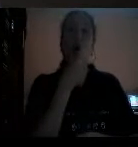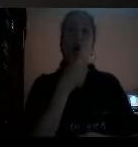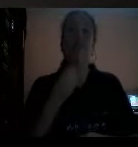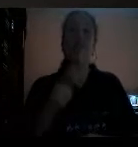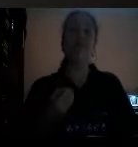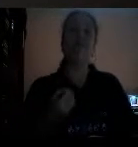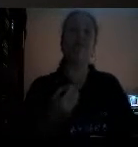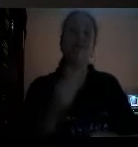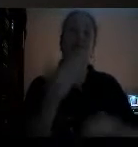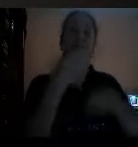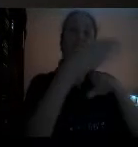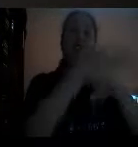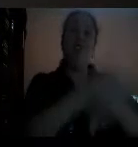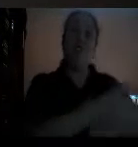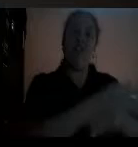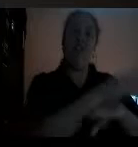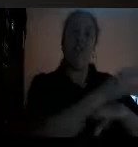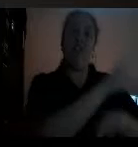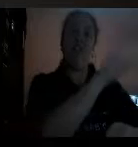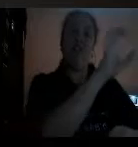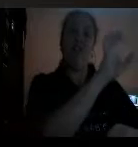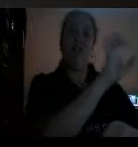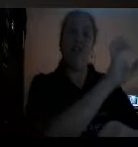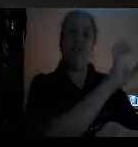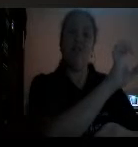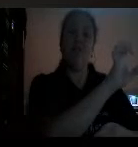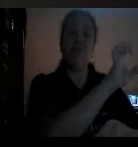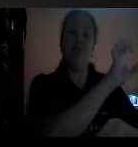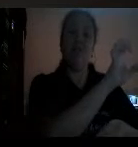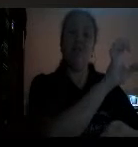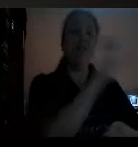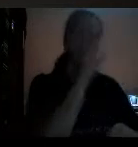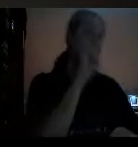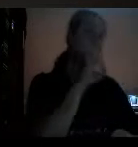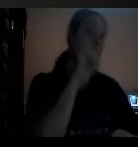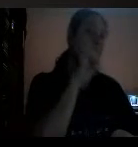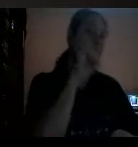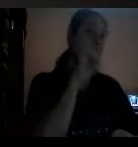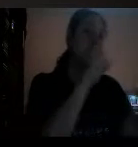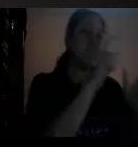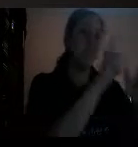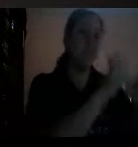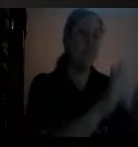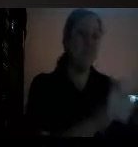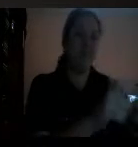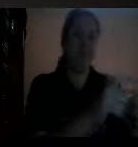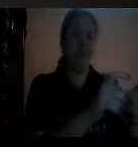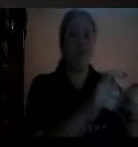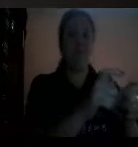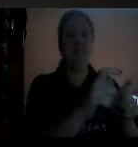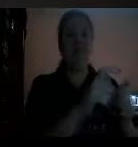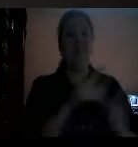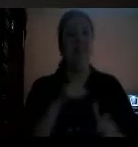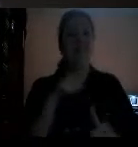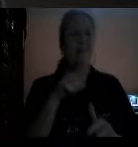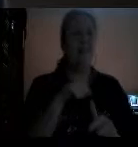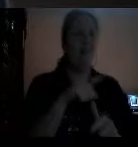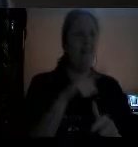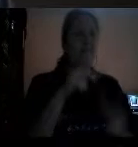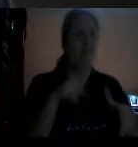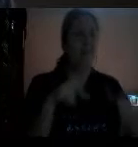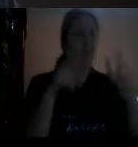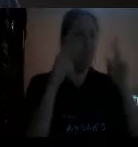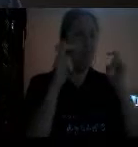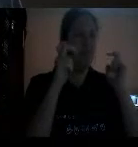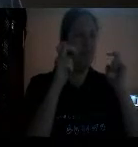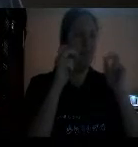oeste realizada por aquele país. E observa o tal do Destino Manifesto, uma visão um pouco messiânica sobre